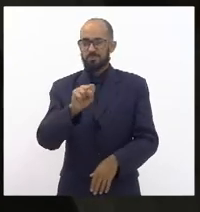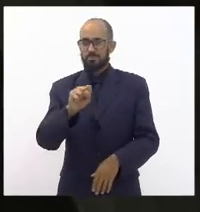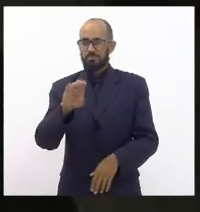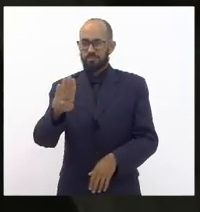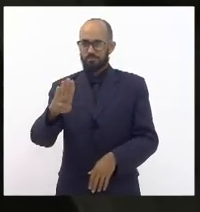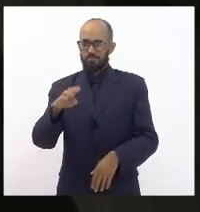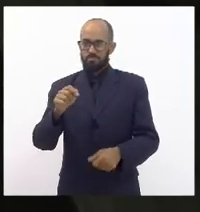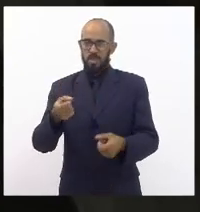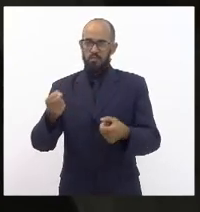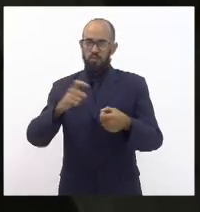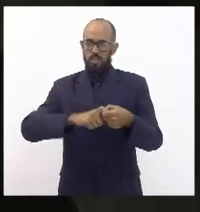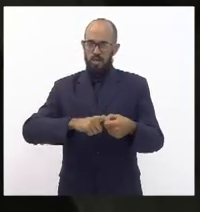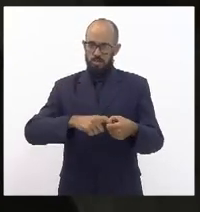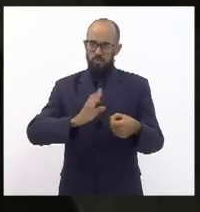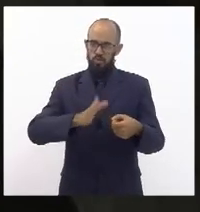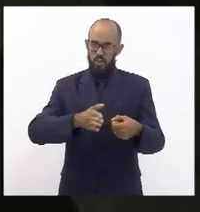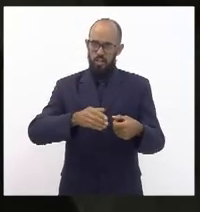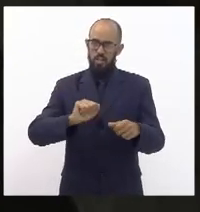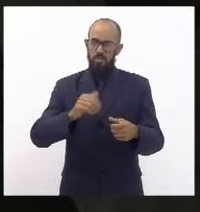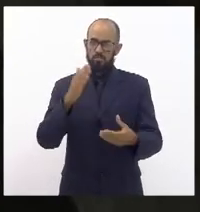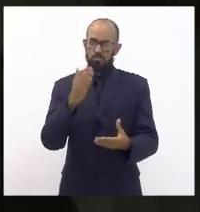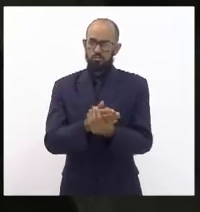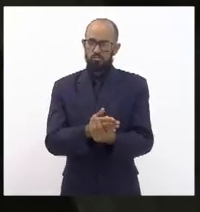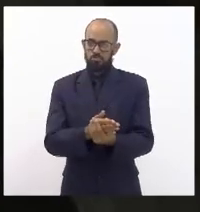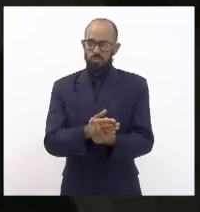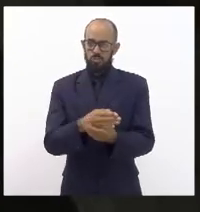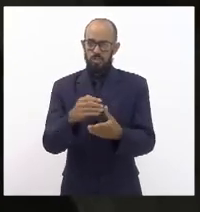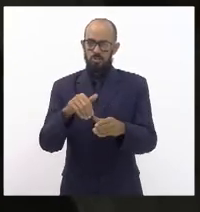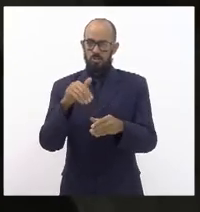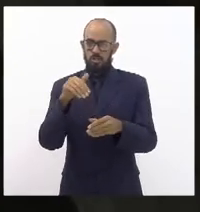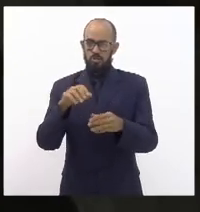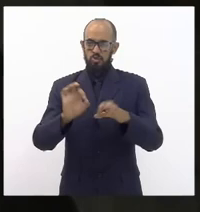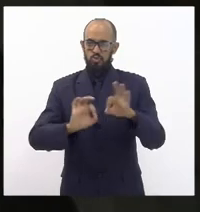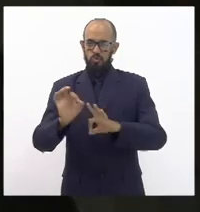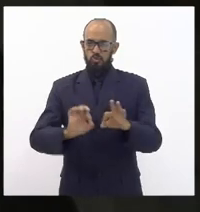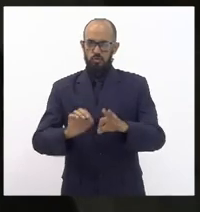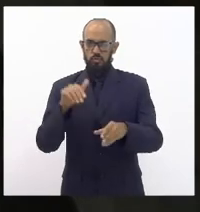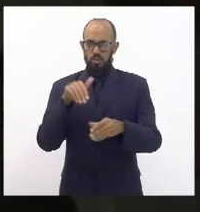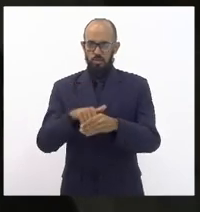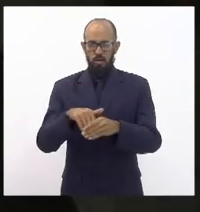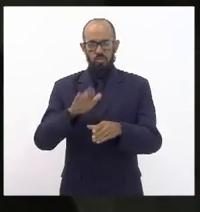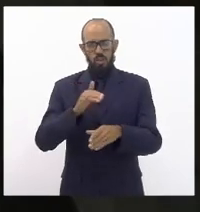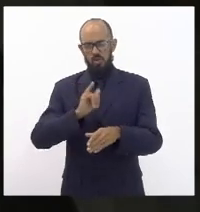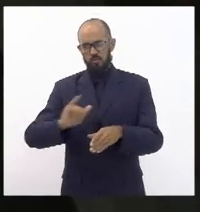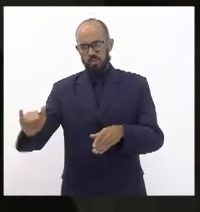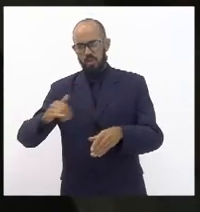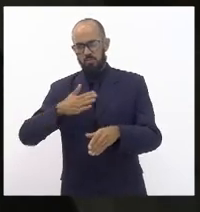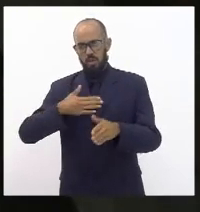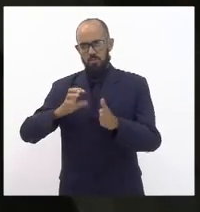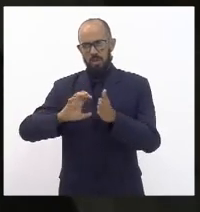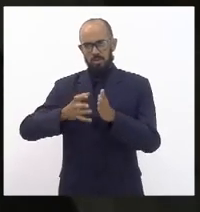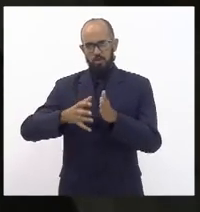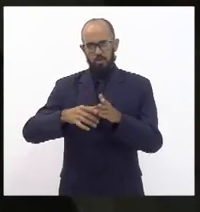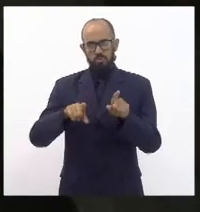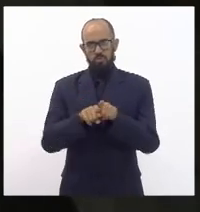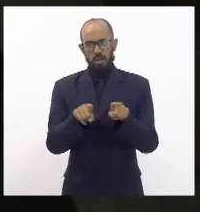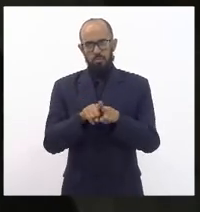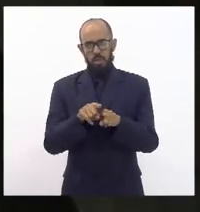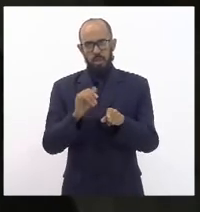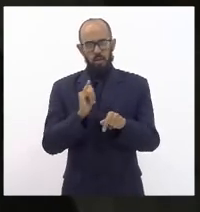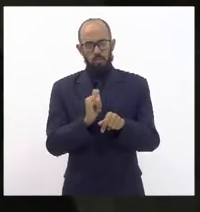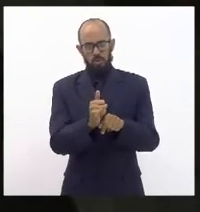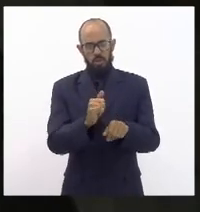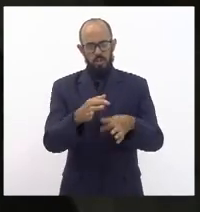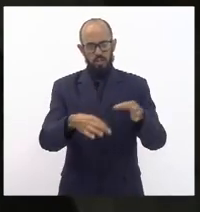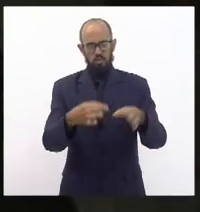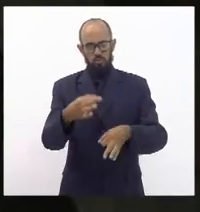processada na justiça eleitoral cumprir todas as etapas conforme prevê a legislação comuniquei o meu partido depois como ele tem juízo coloquei